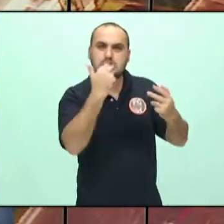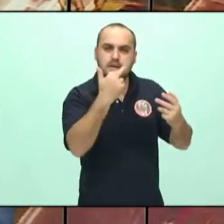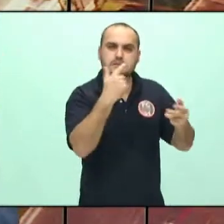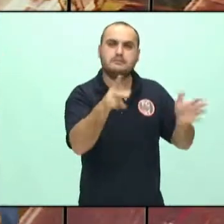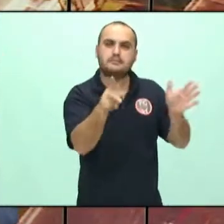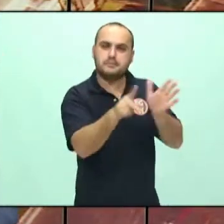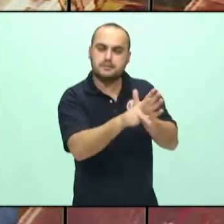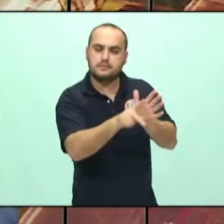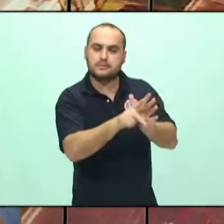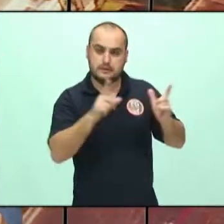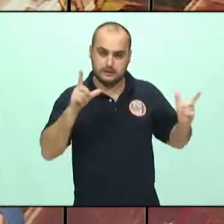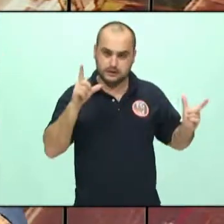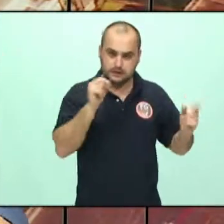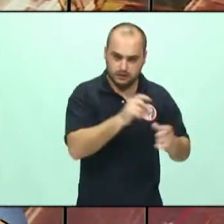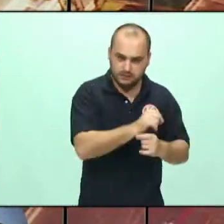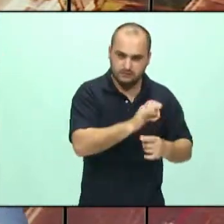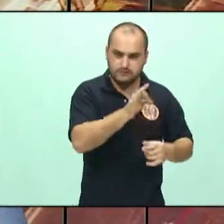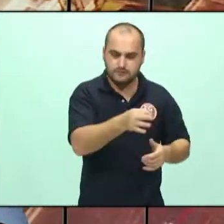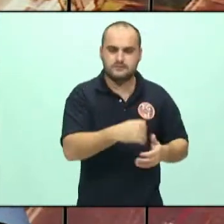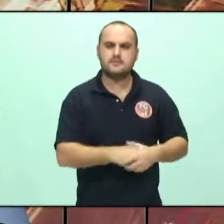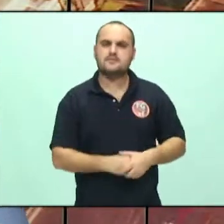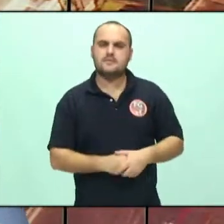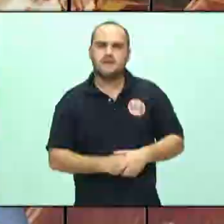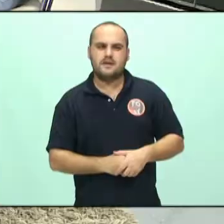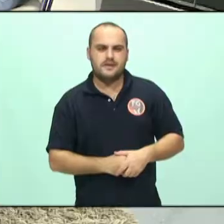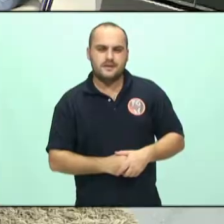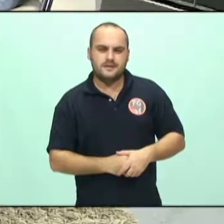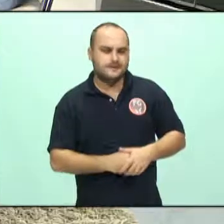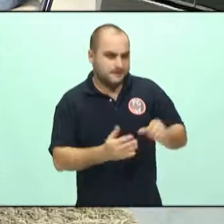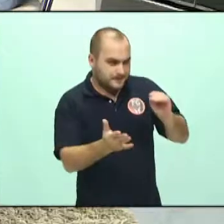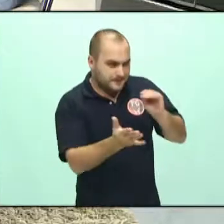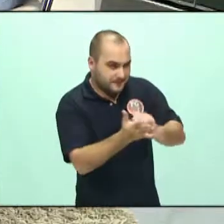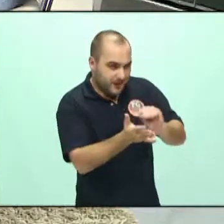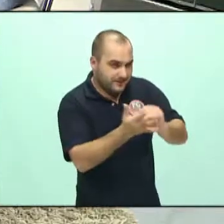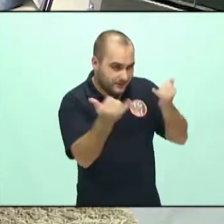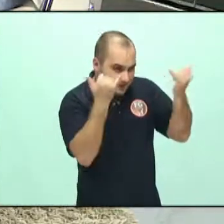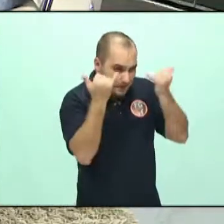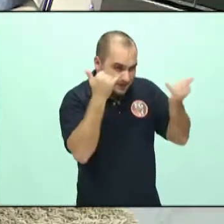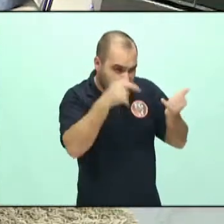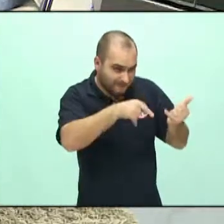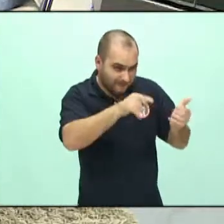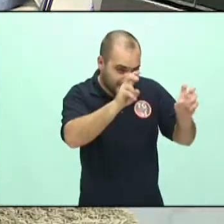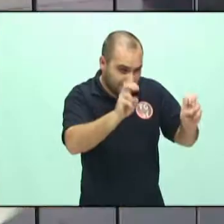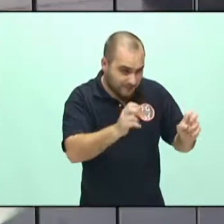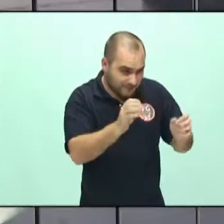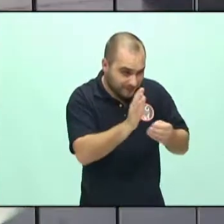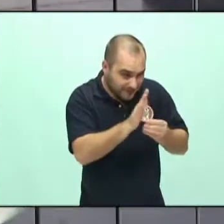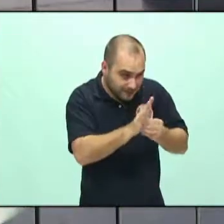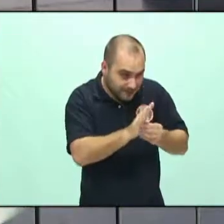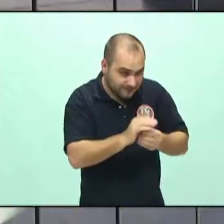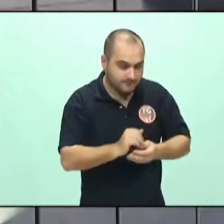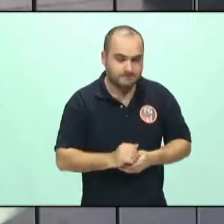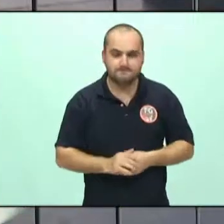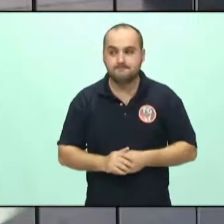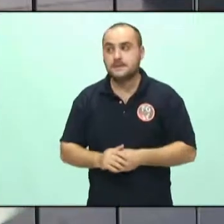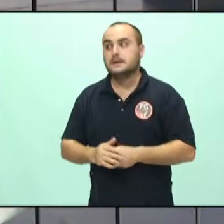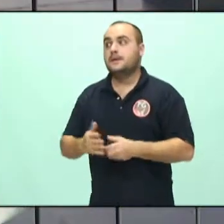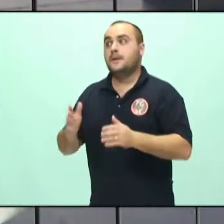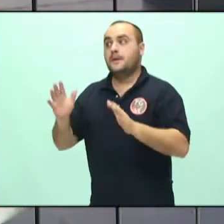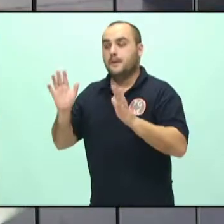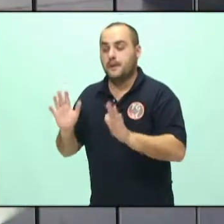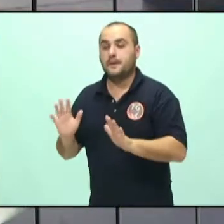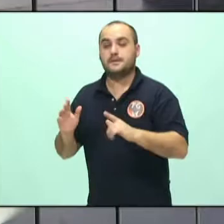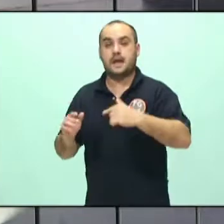câncer de mama. Ainda falta informação sobre isso, vereador? Por incrível que pareça, eu